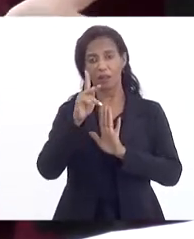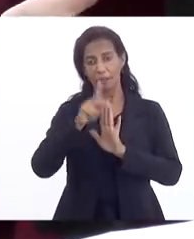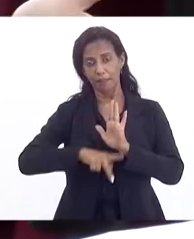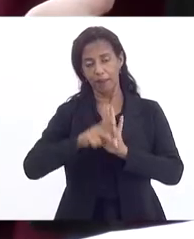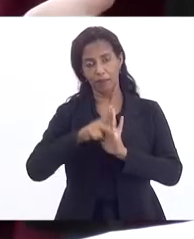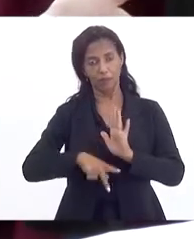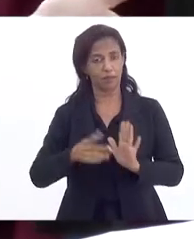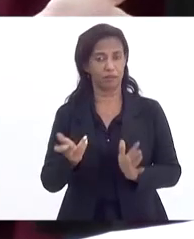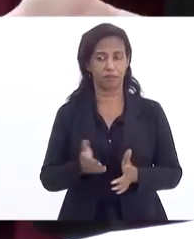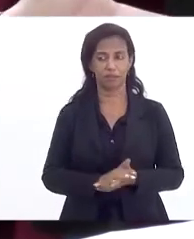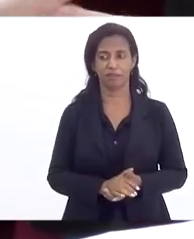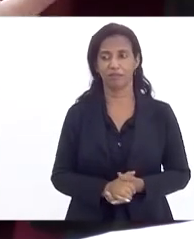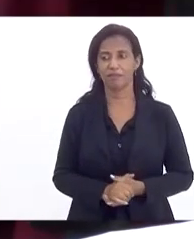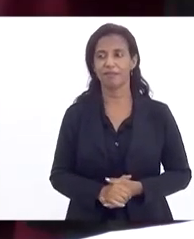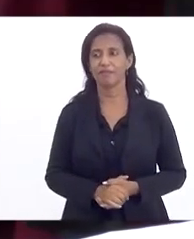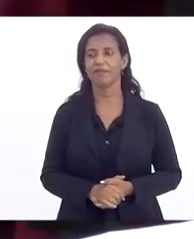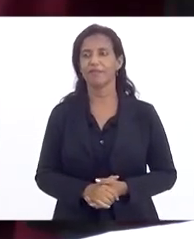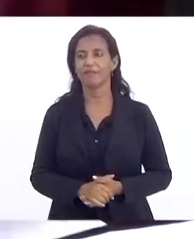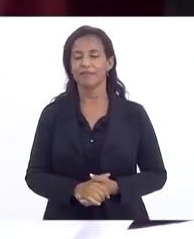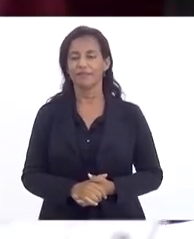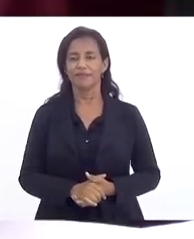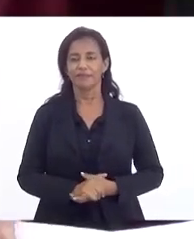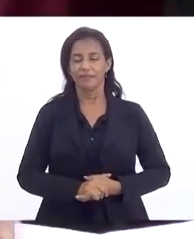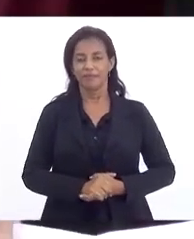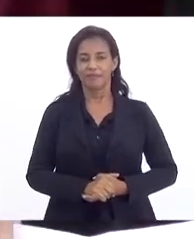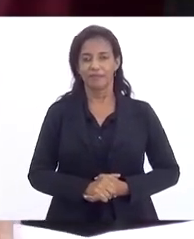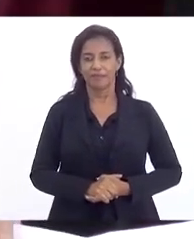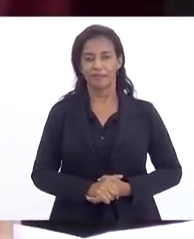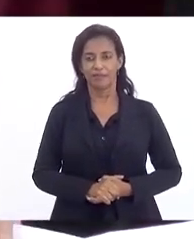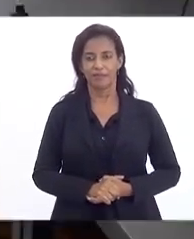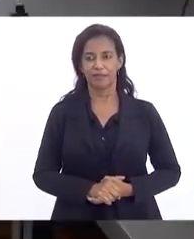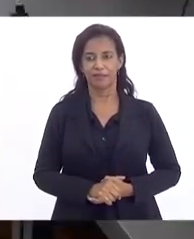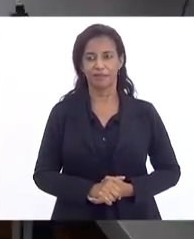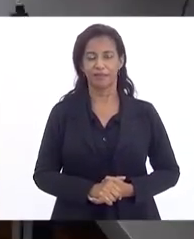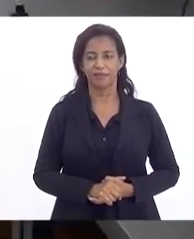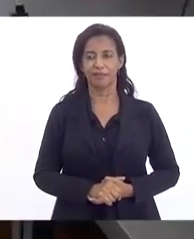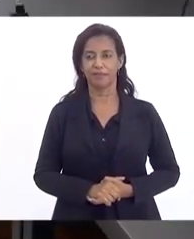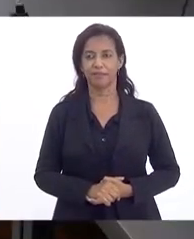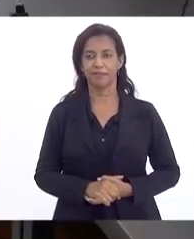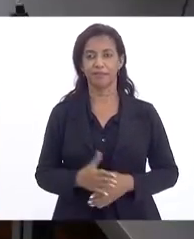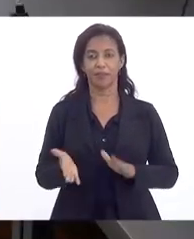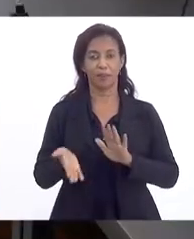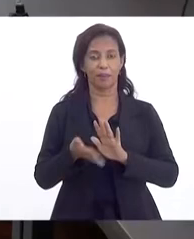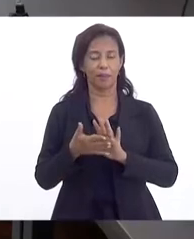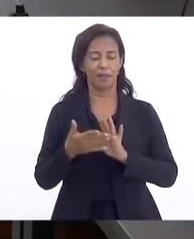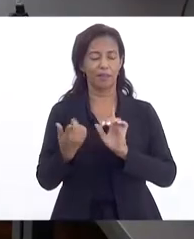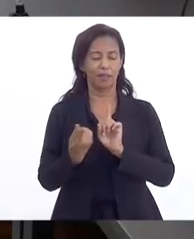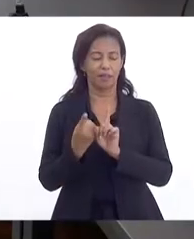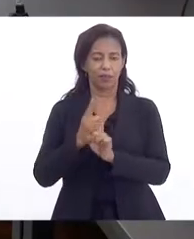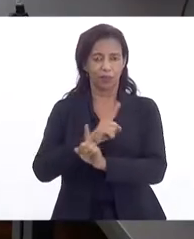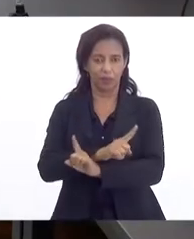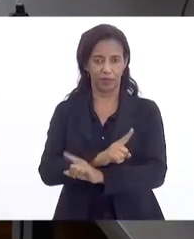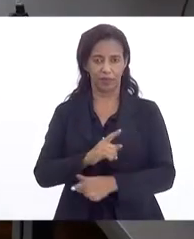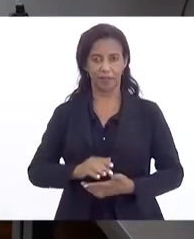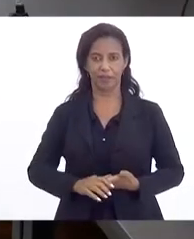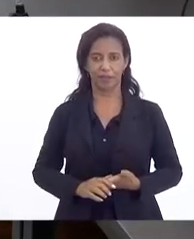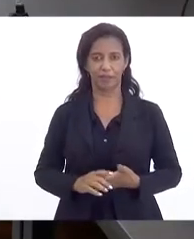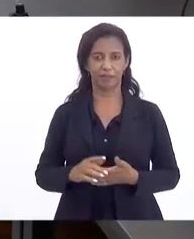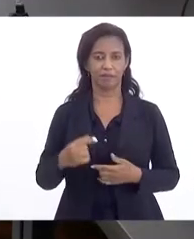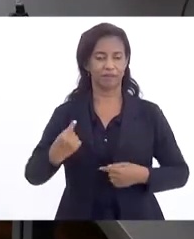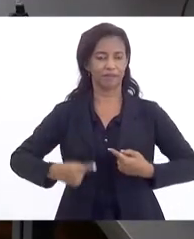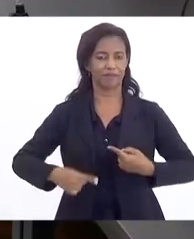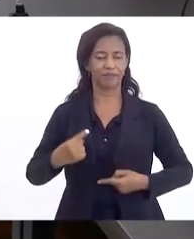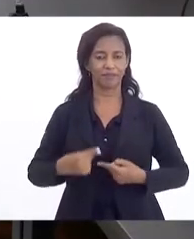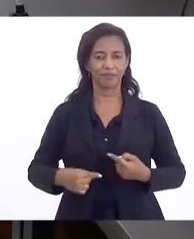votar contrário. Decide. Quem ganha a maioria. Perfeito. Então, o parecer é contrário às emendas, em